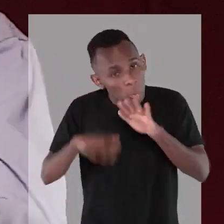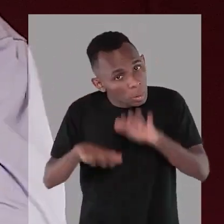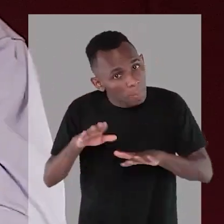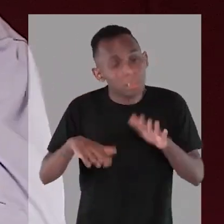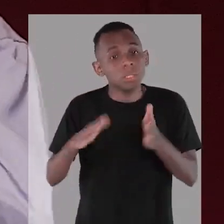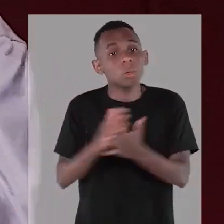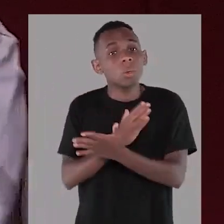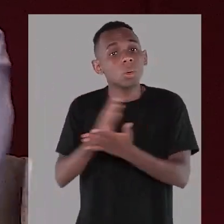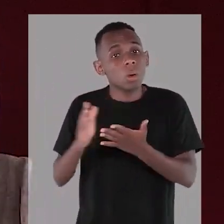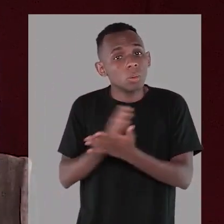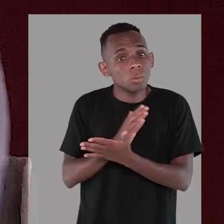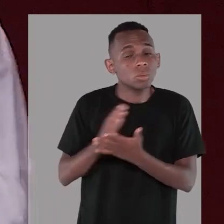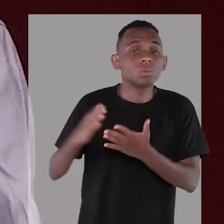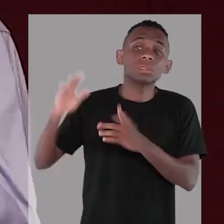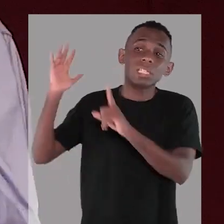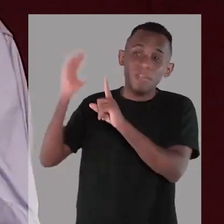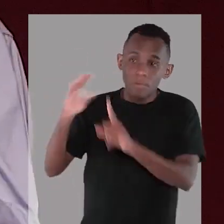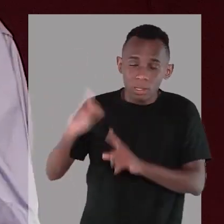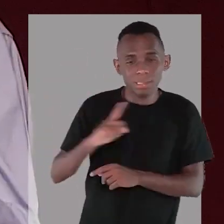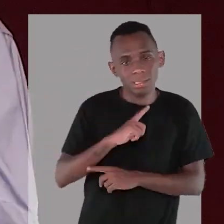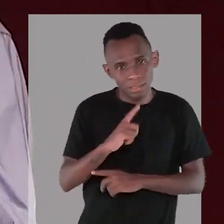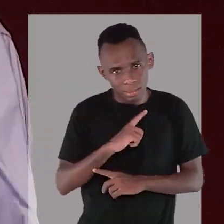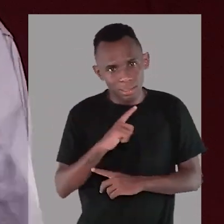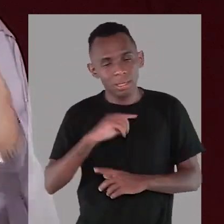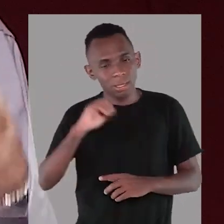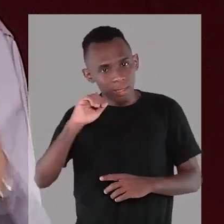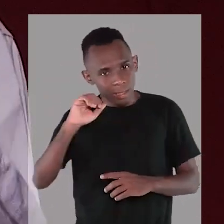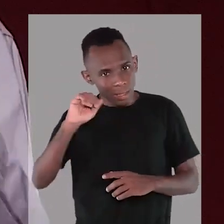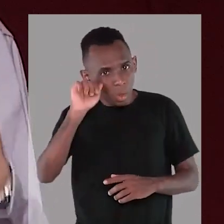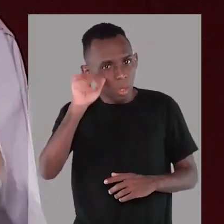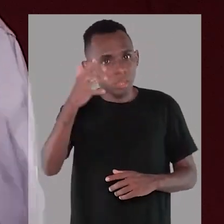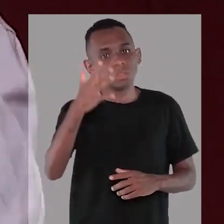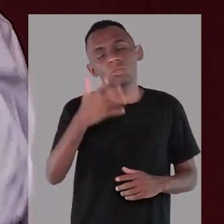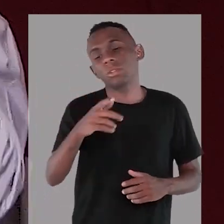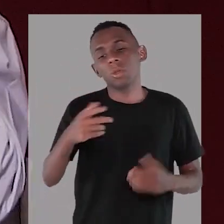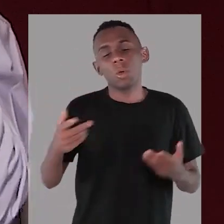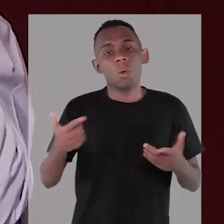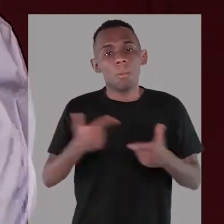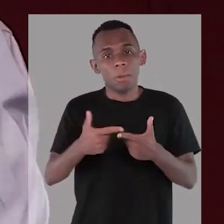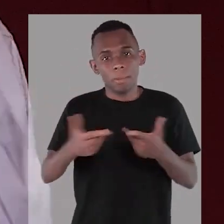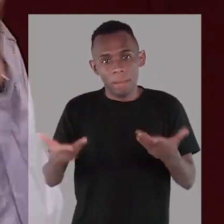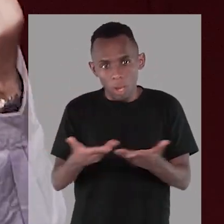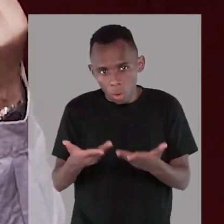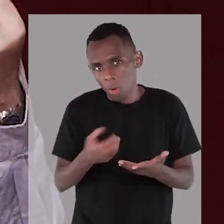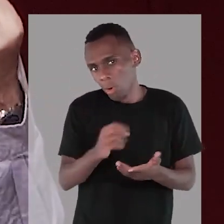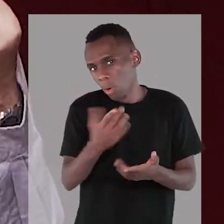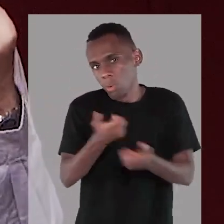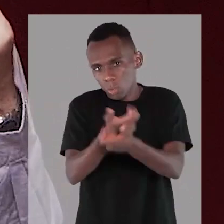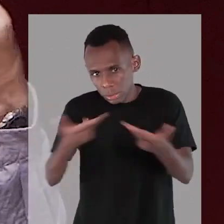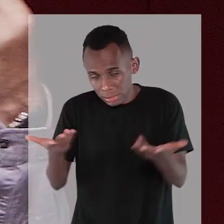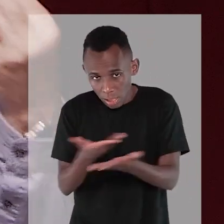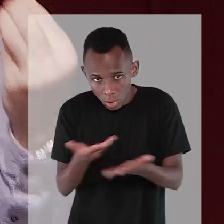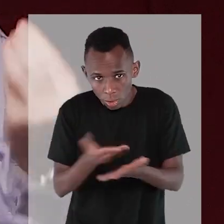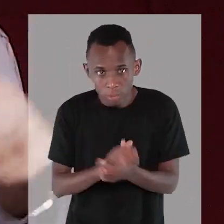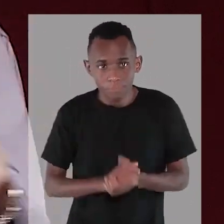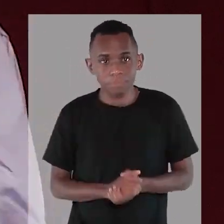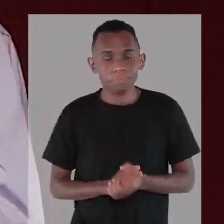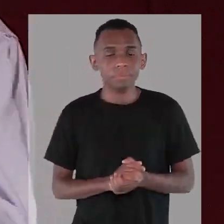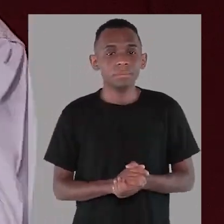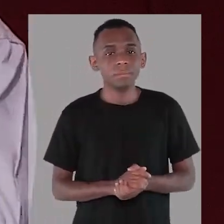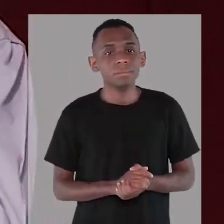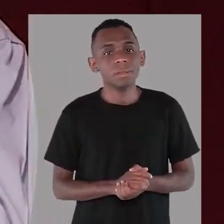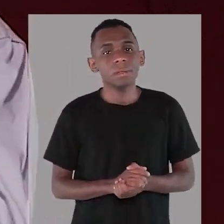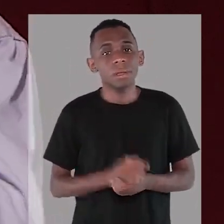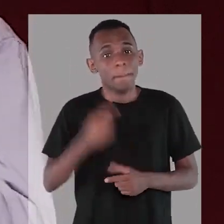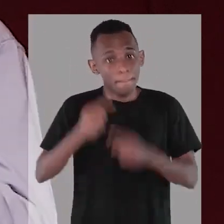e produz, né, o resultado do presente. No caso brasileiro, é claro que, né, há algo da história política brasileira